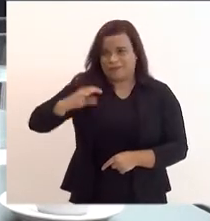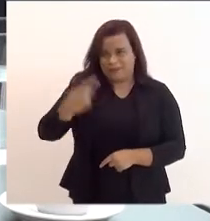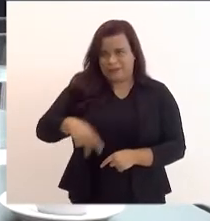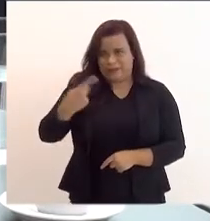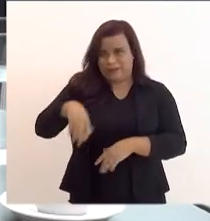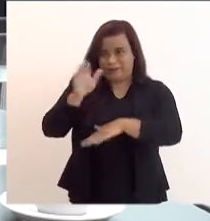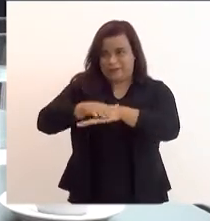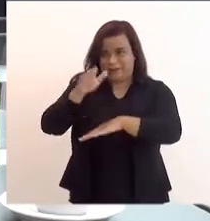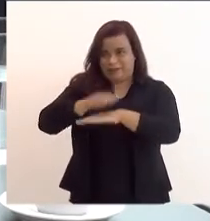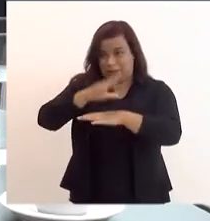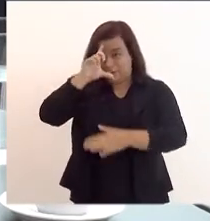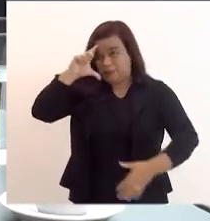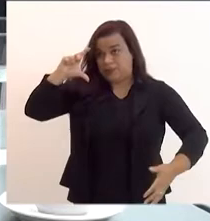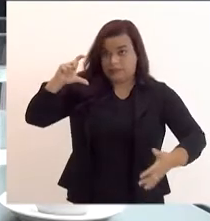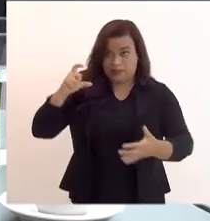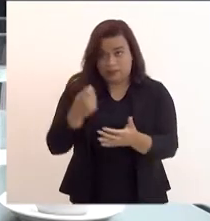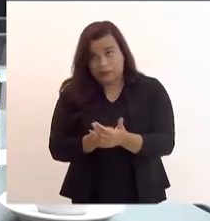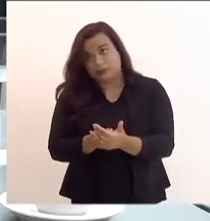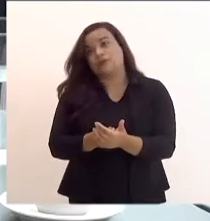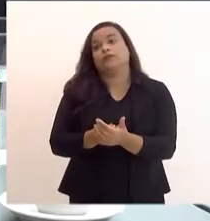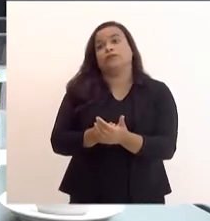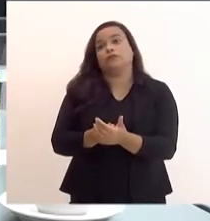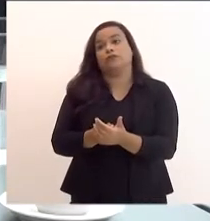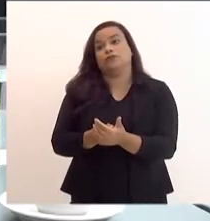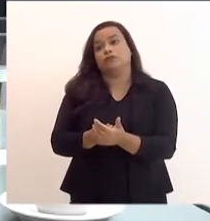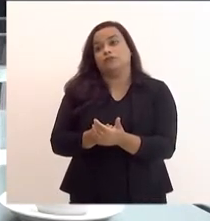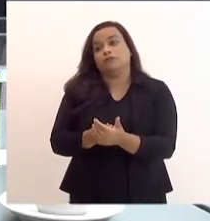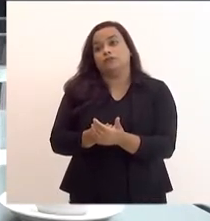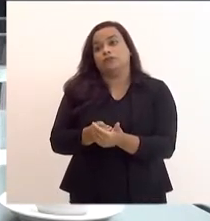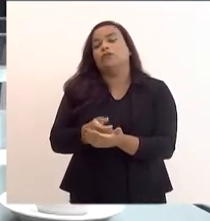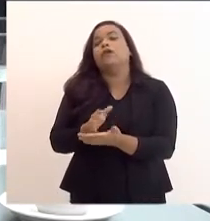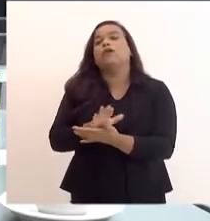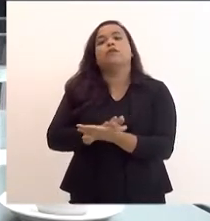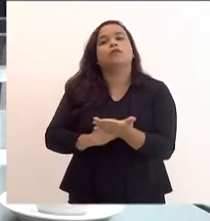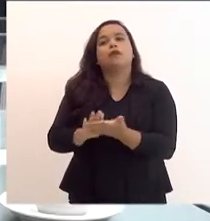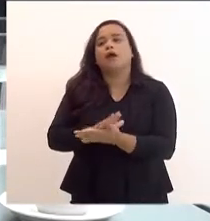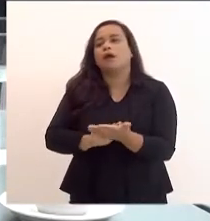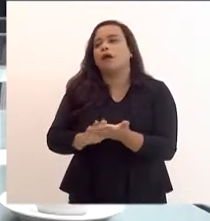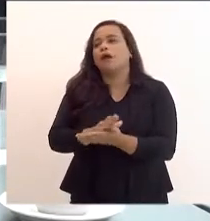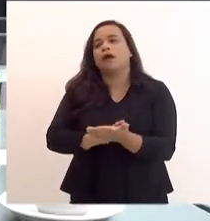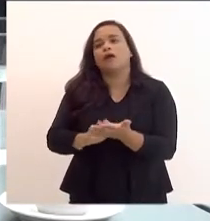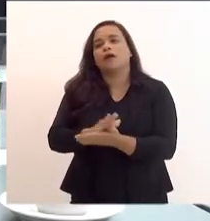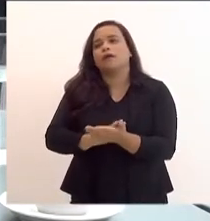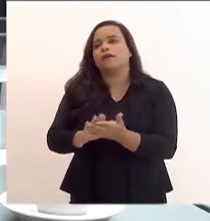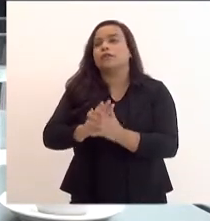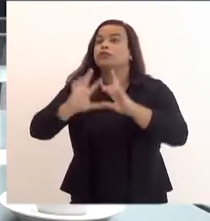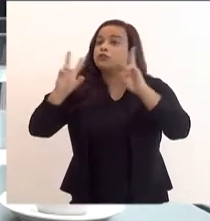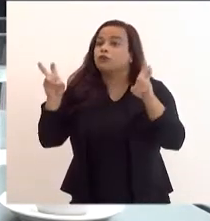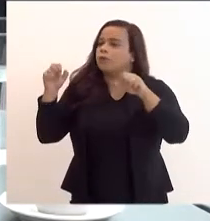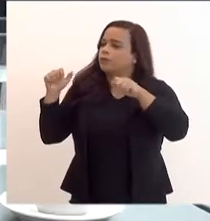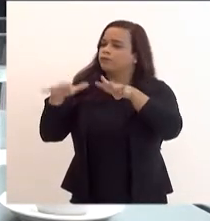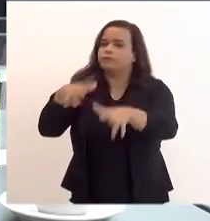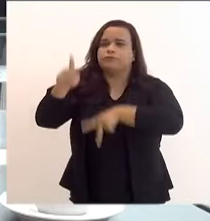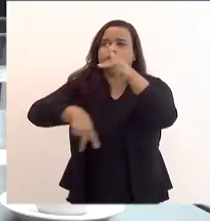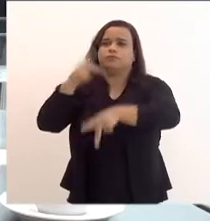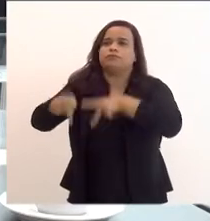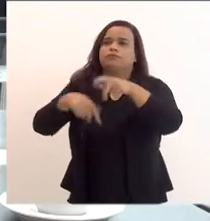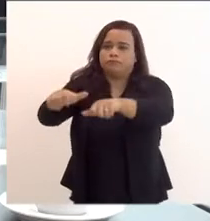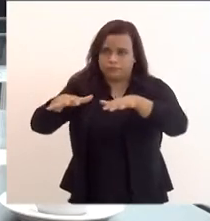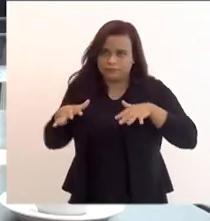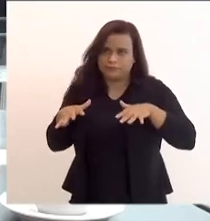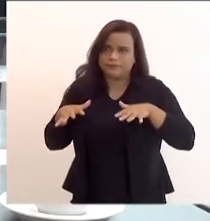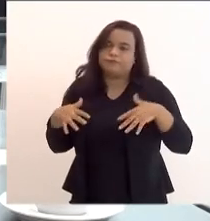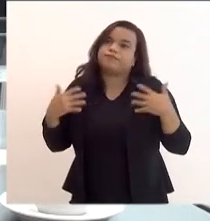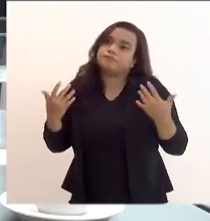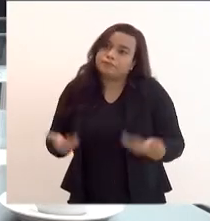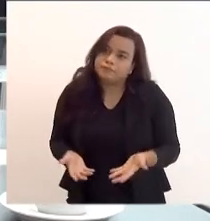decide, a não ser excepcionalmente, sobre audiências públicas. Ora, se a gente